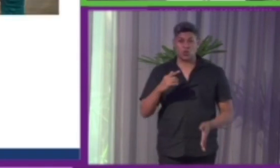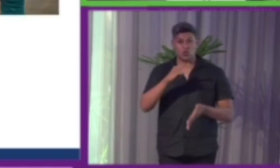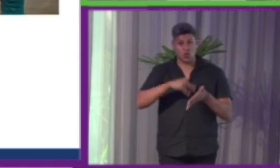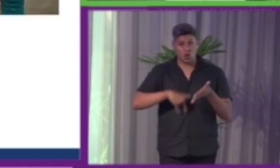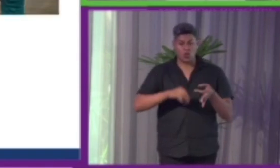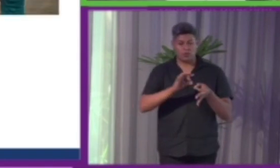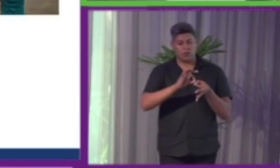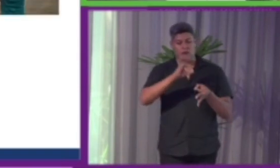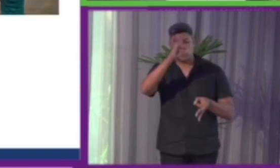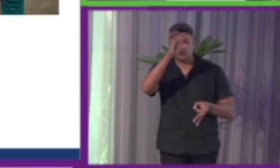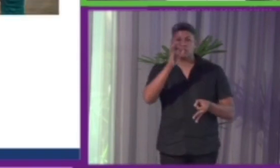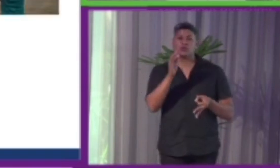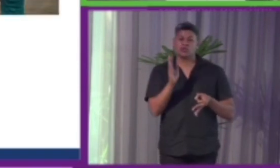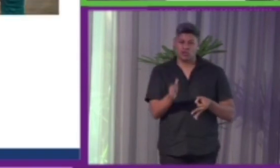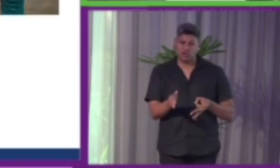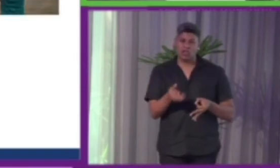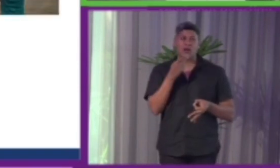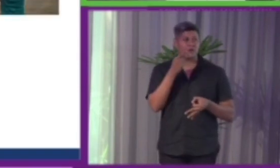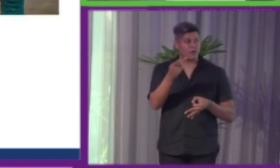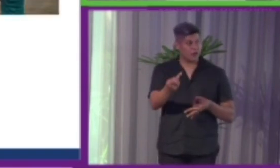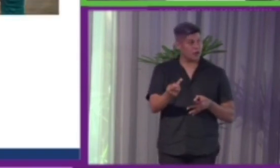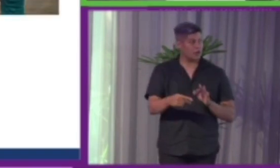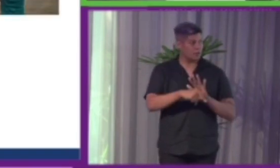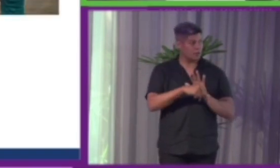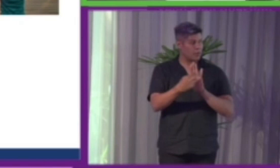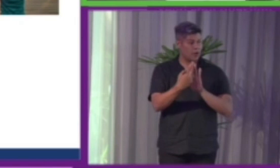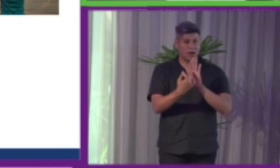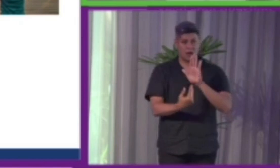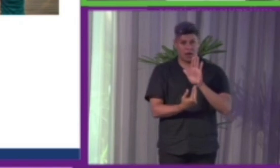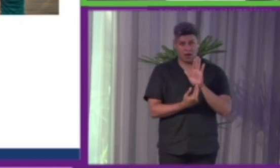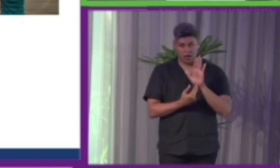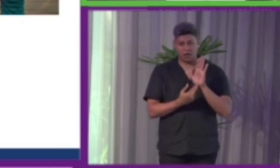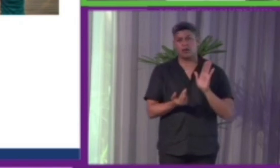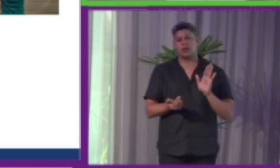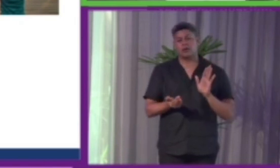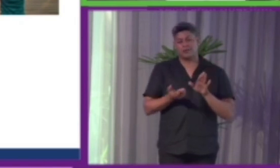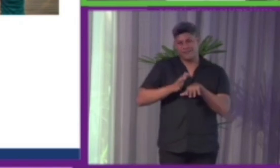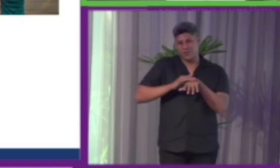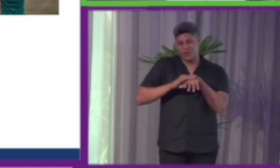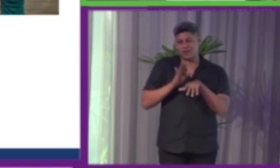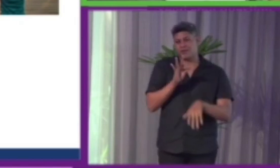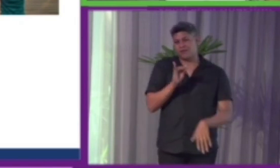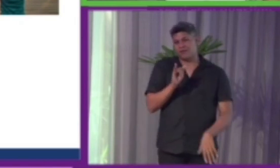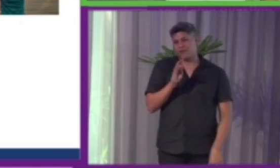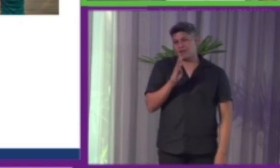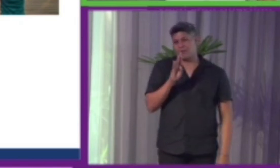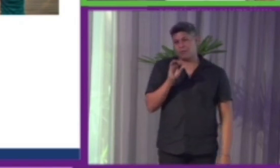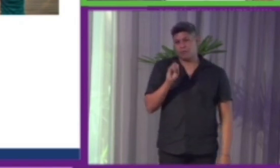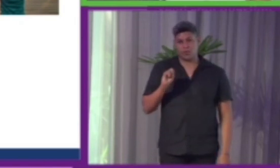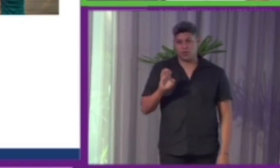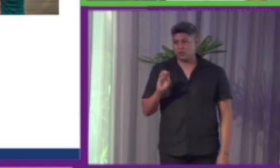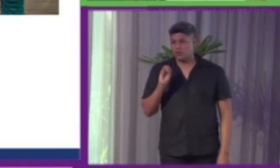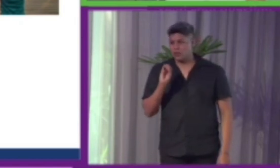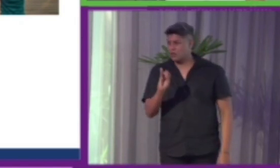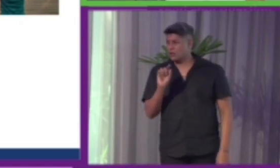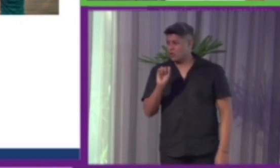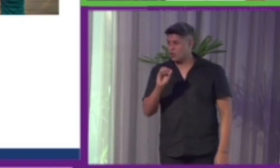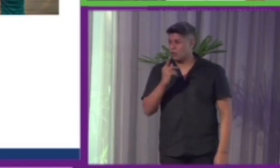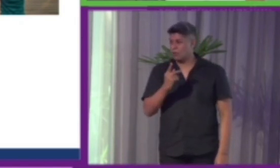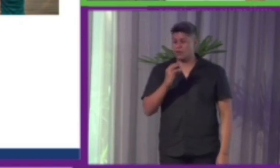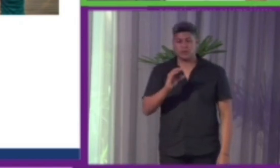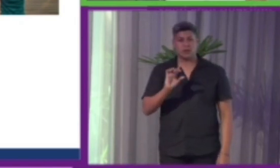Como eu comentei para vocês, a própria diretriz brasileira de fibrose cística foi um grande marco que serviu de base. Se você pega o PCDT,